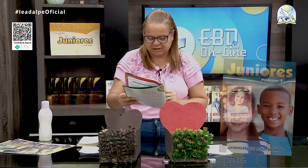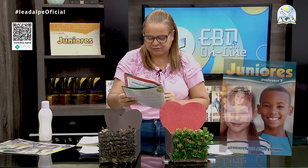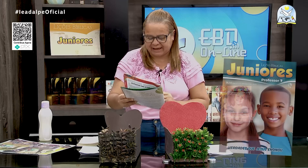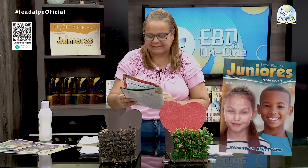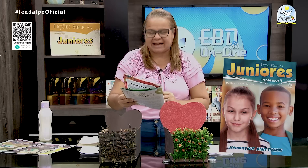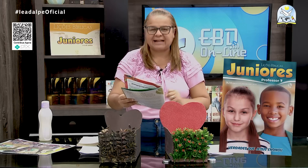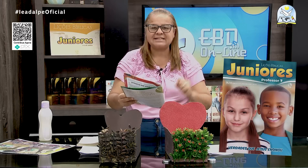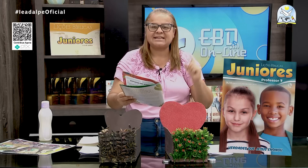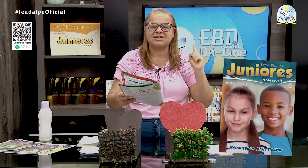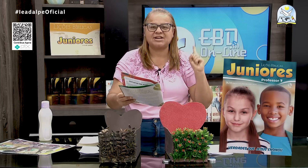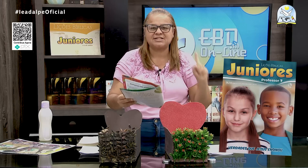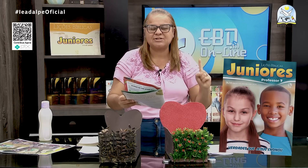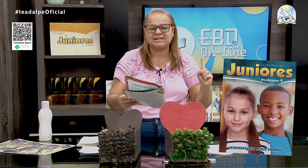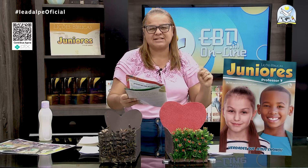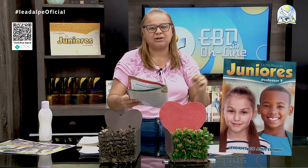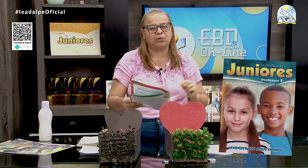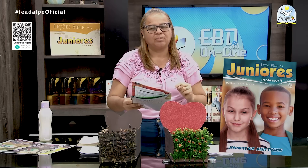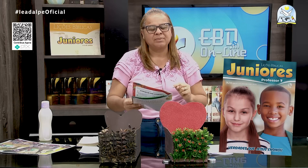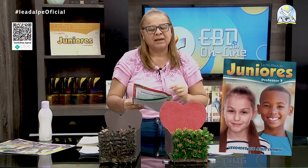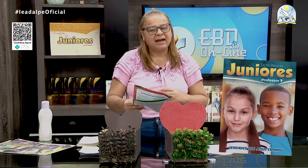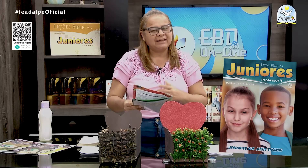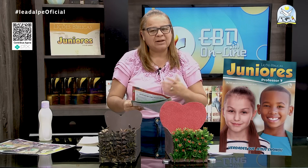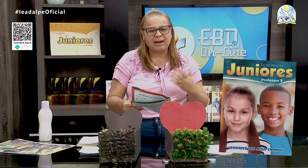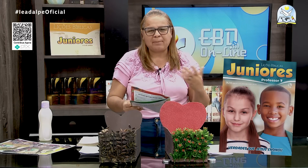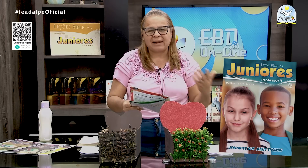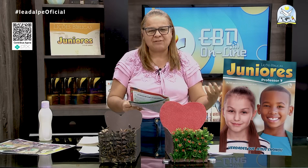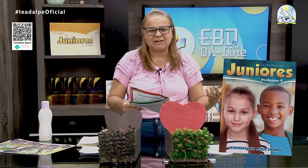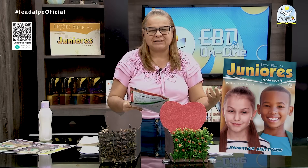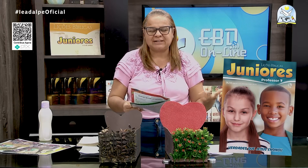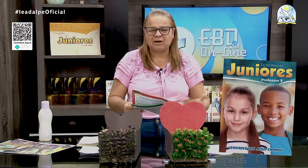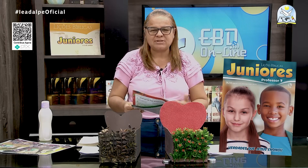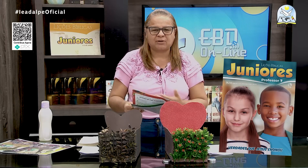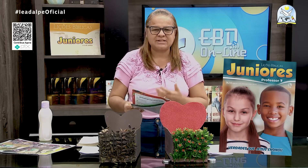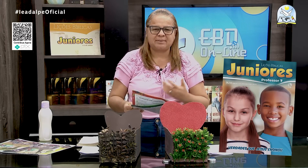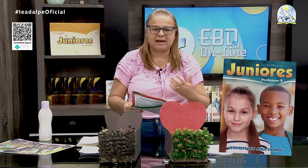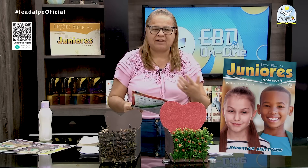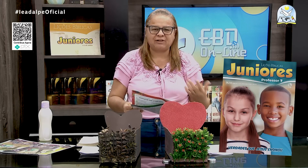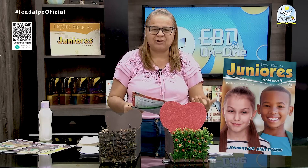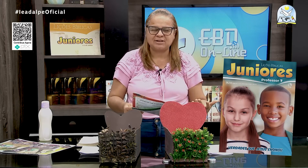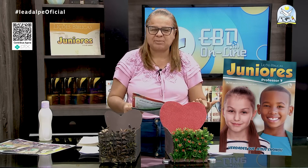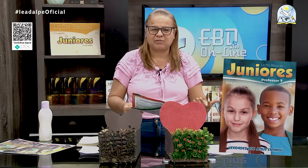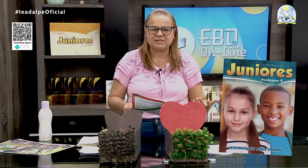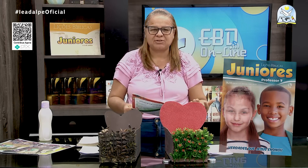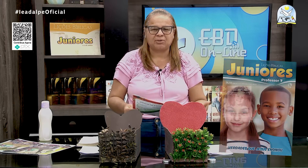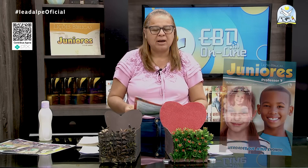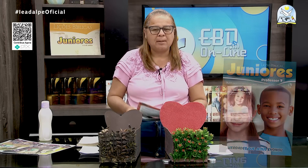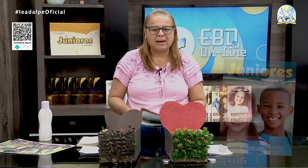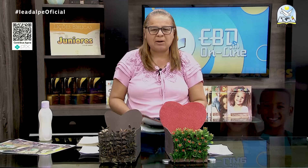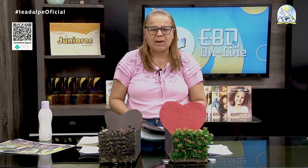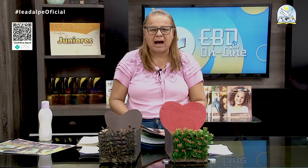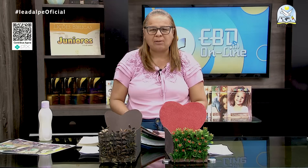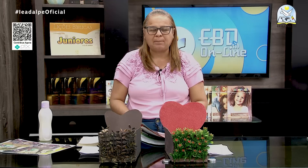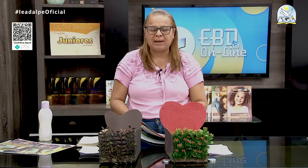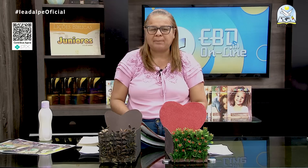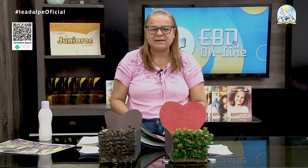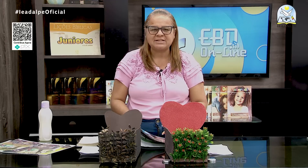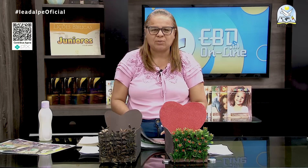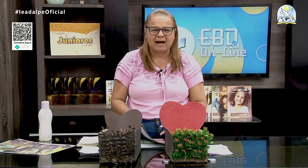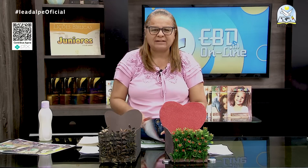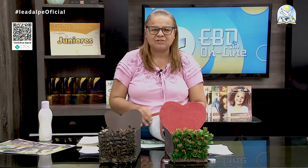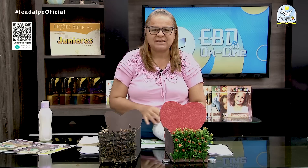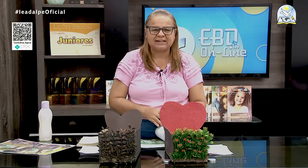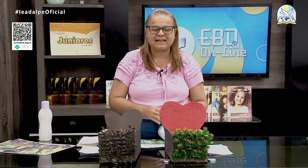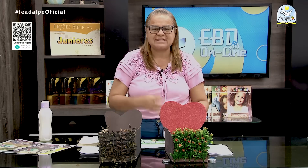a gente tá falando verdades que Jesus ensinou então é palavra de Deus é coisa maravilhosa professor para uma aula bem